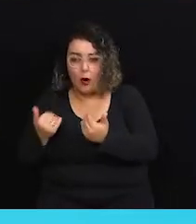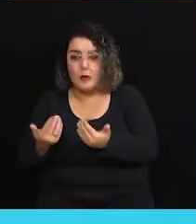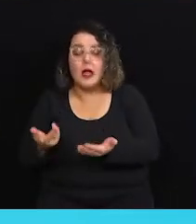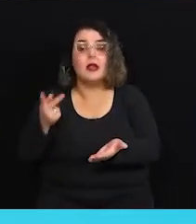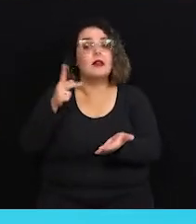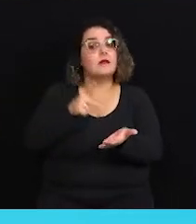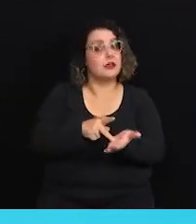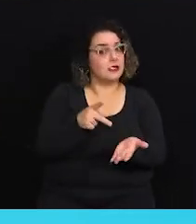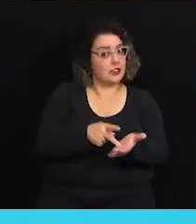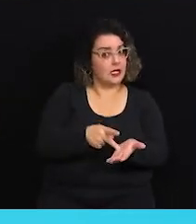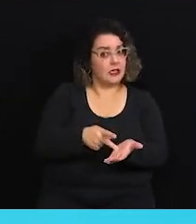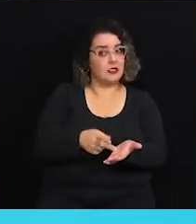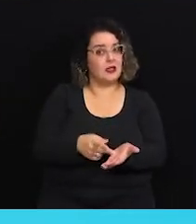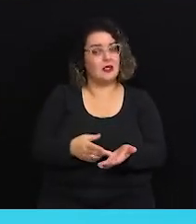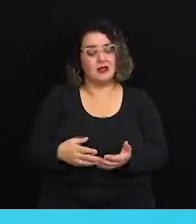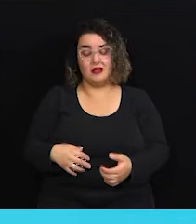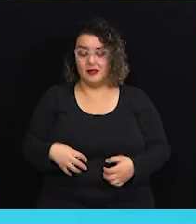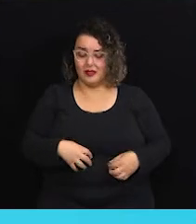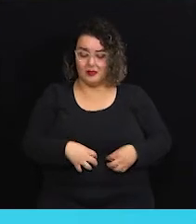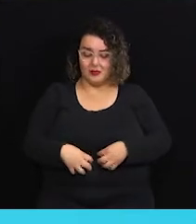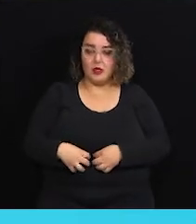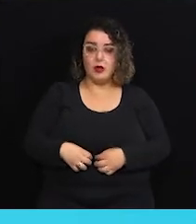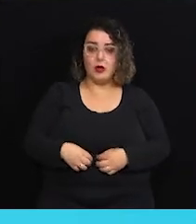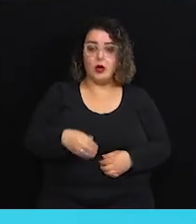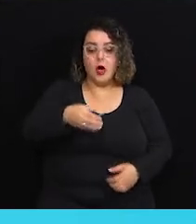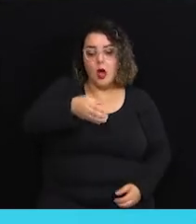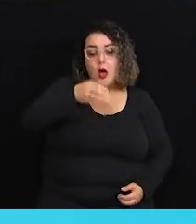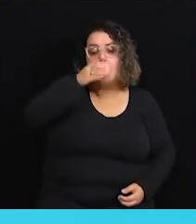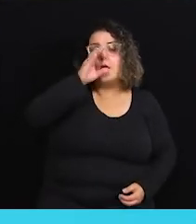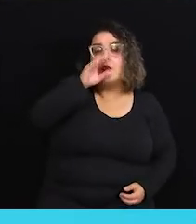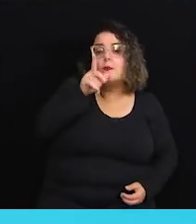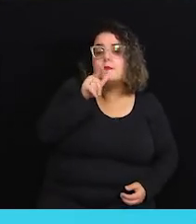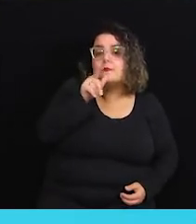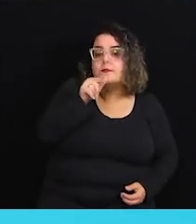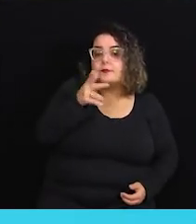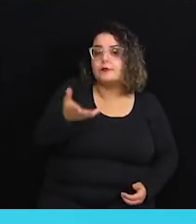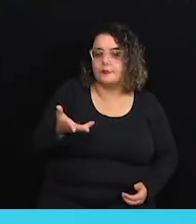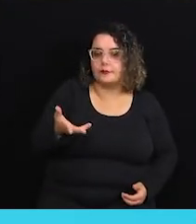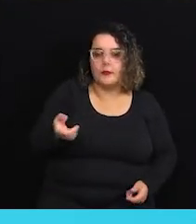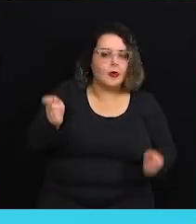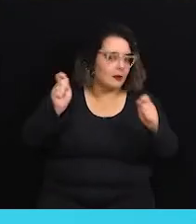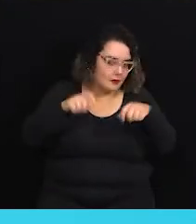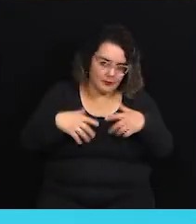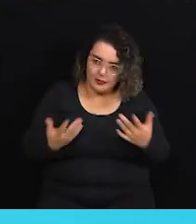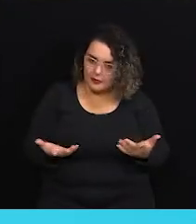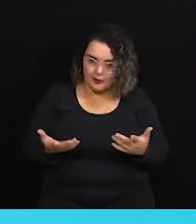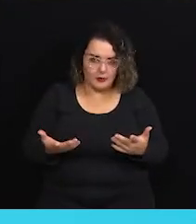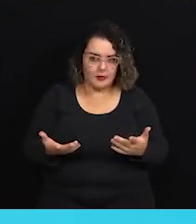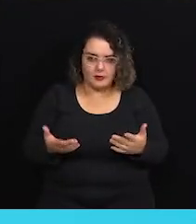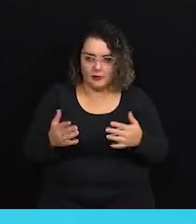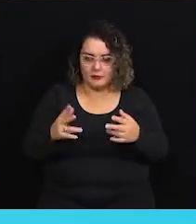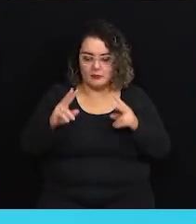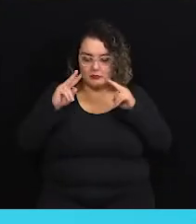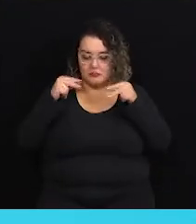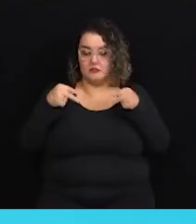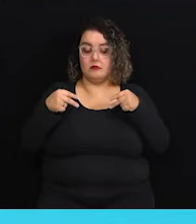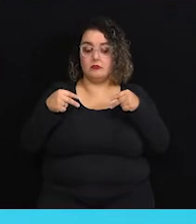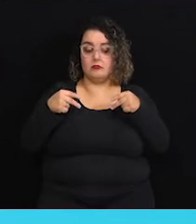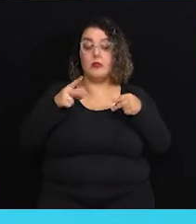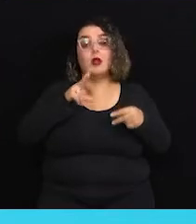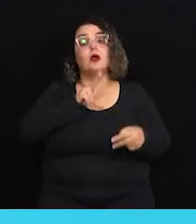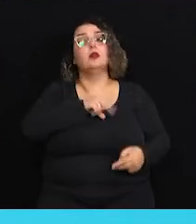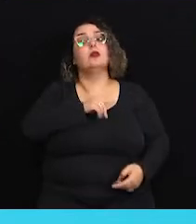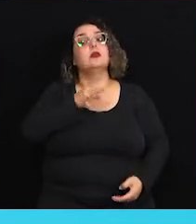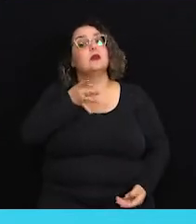gente fizer um teste, senti um desconforto, vou tomar um pouquinho de água, é o suficiente para você se observar e